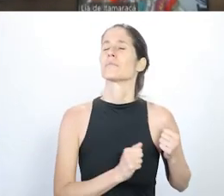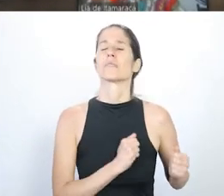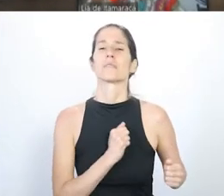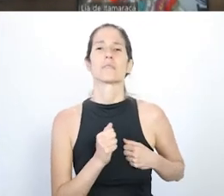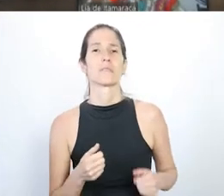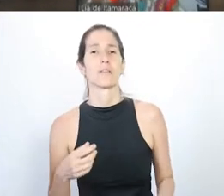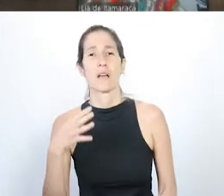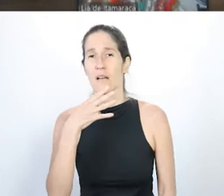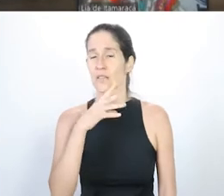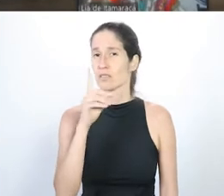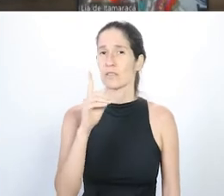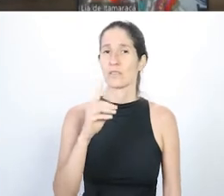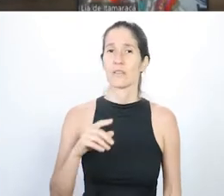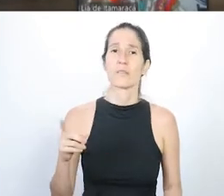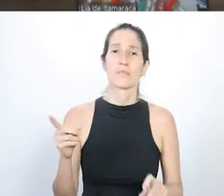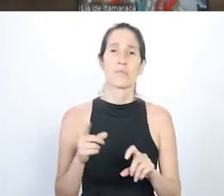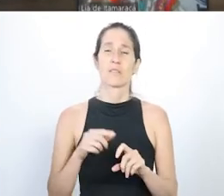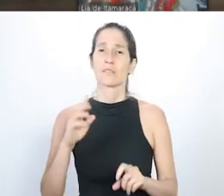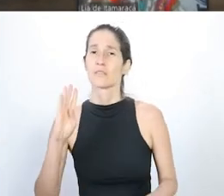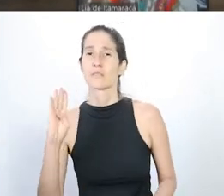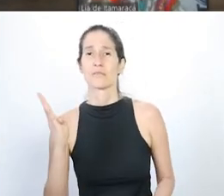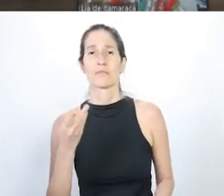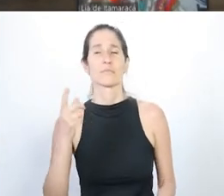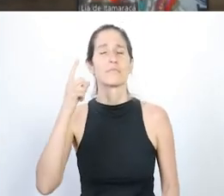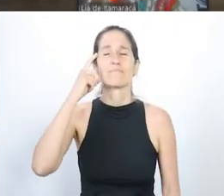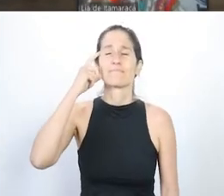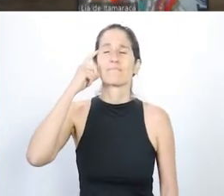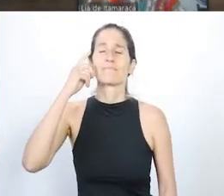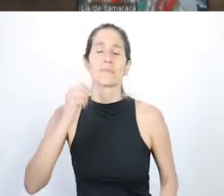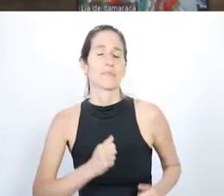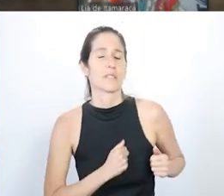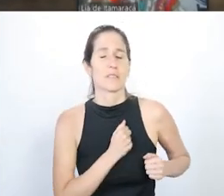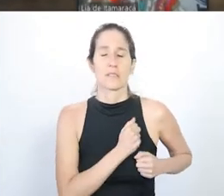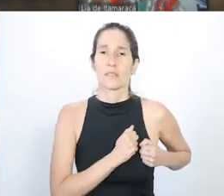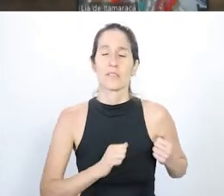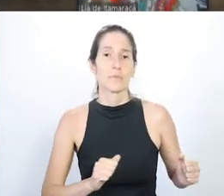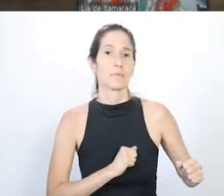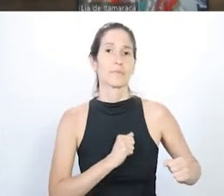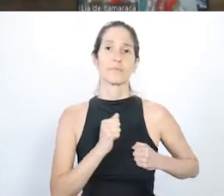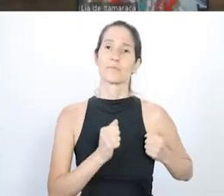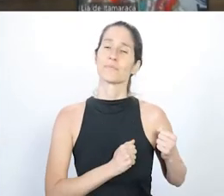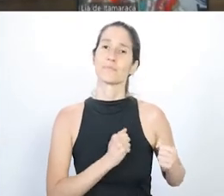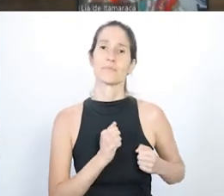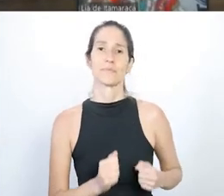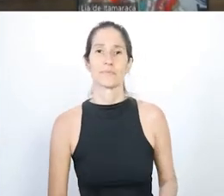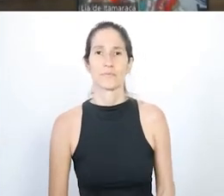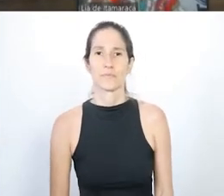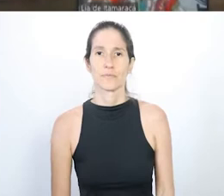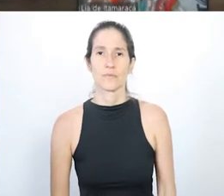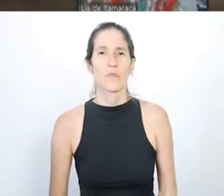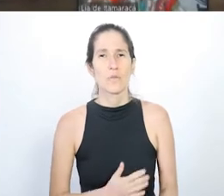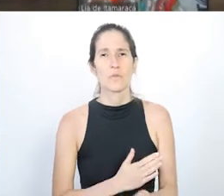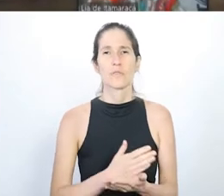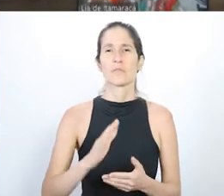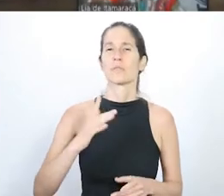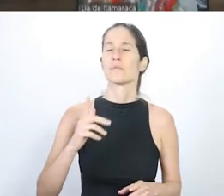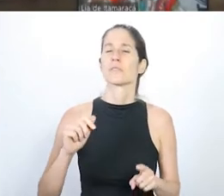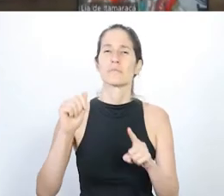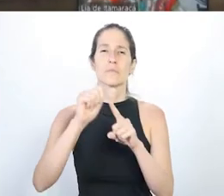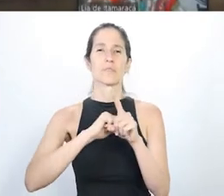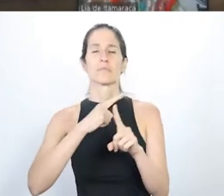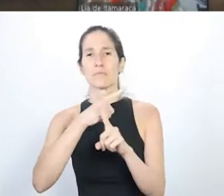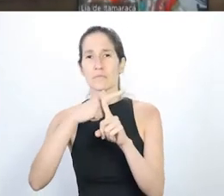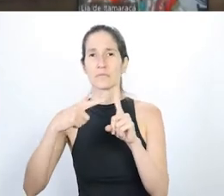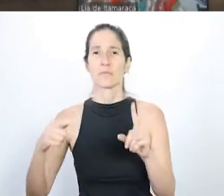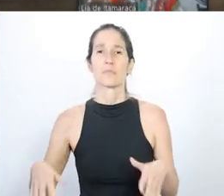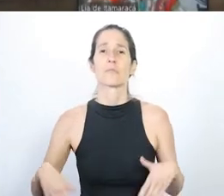ele tá me enganando, estou pensando que isto é saudade ou paixão. Começou isso mais ou menos há um mês e meio, quando chegou